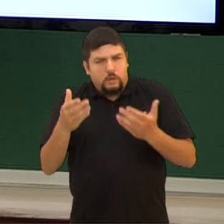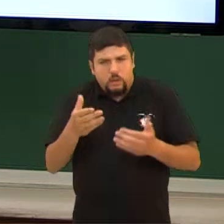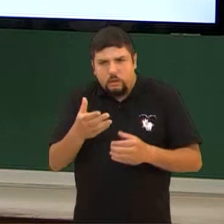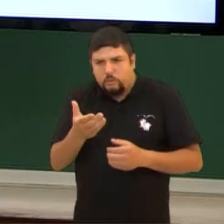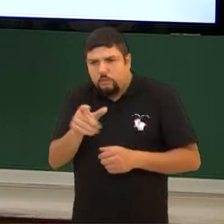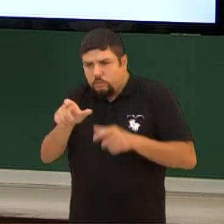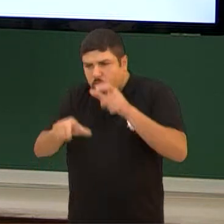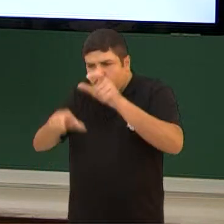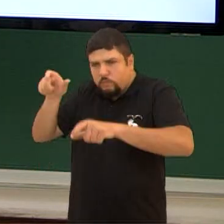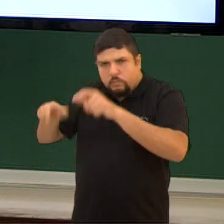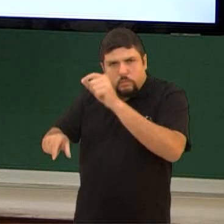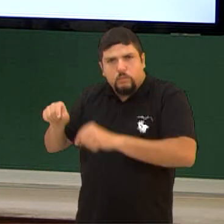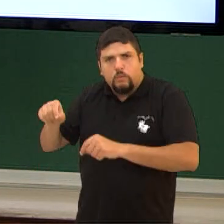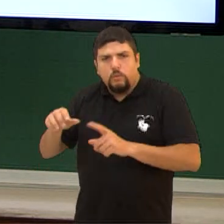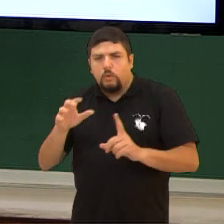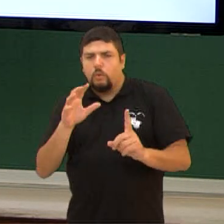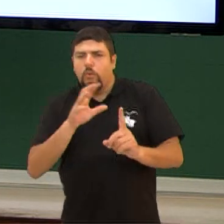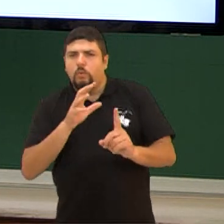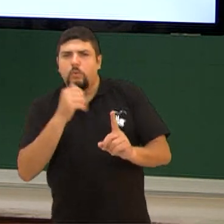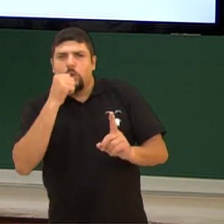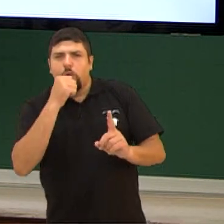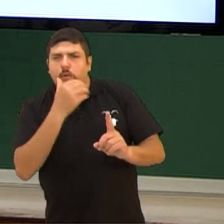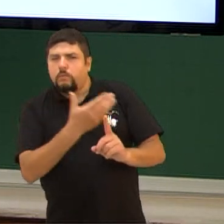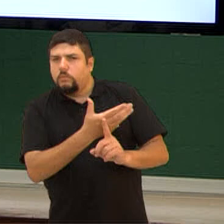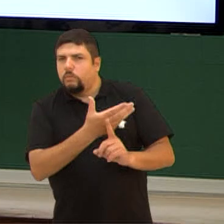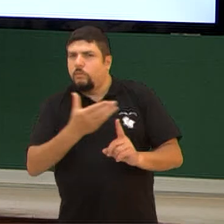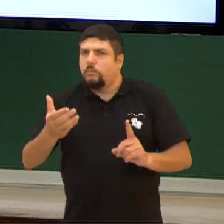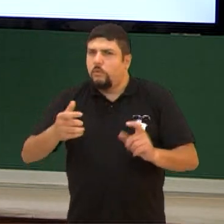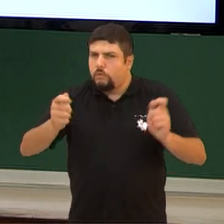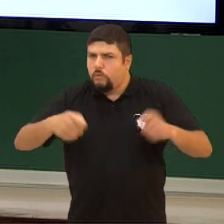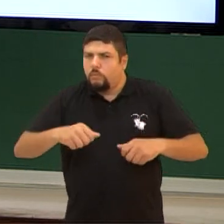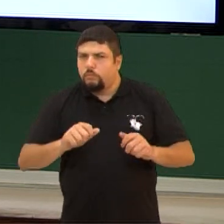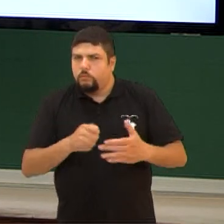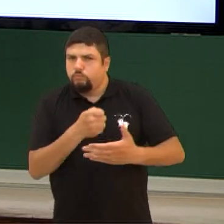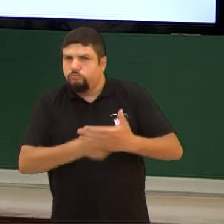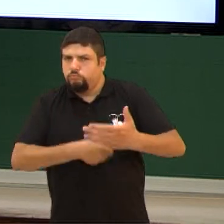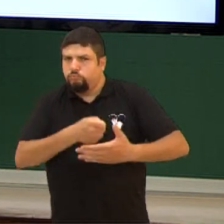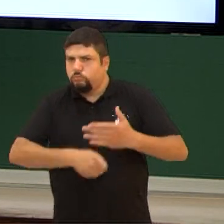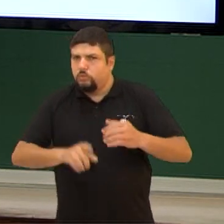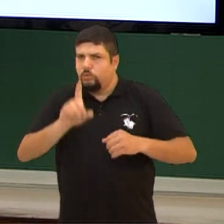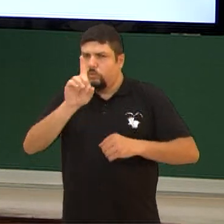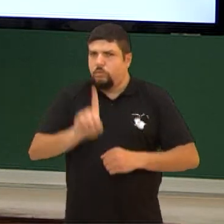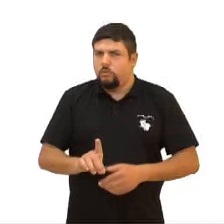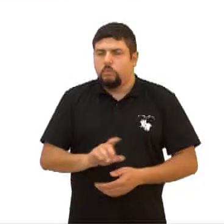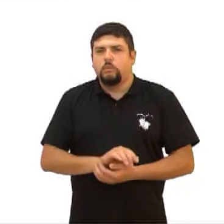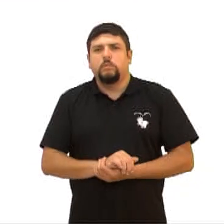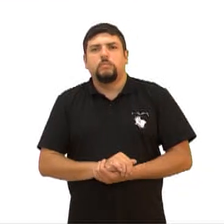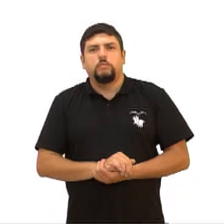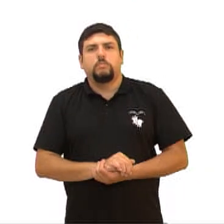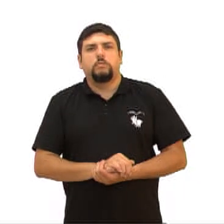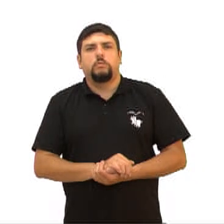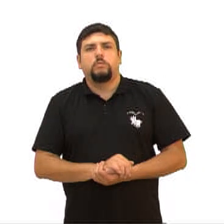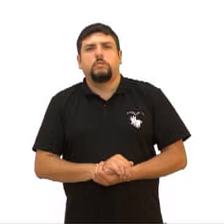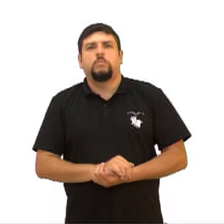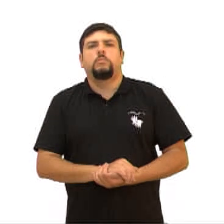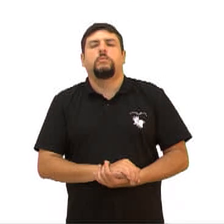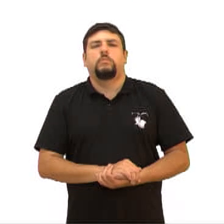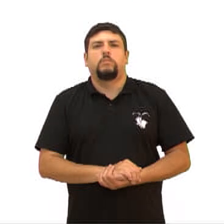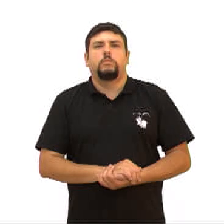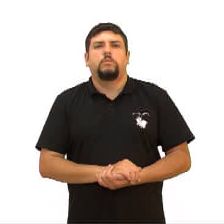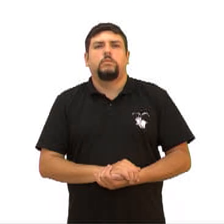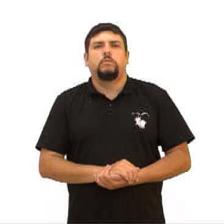pelos seus direitos? É para pensar de maneira crítica. Number 2. In the past, women's roles were